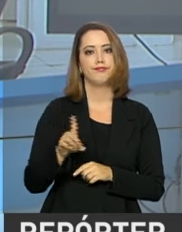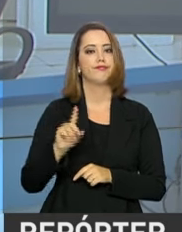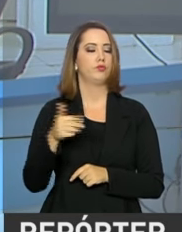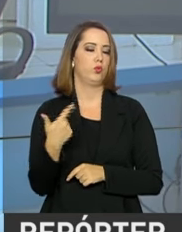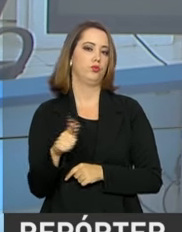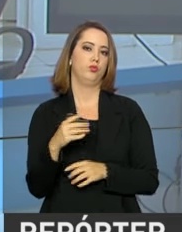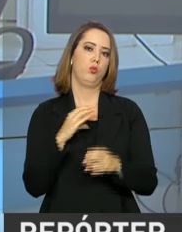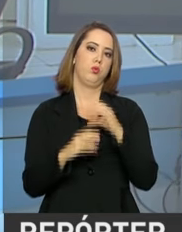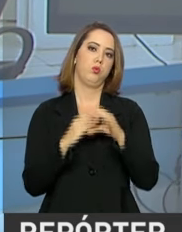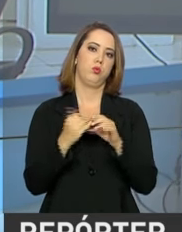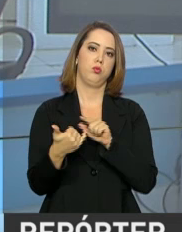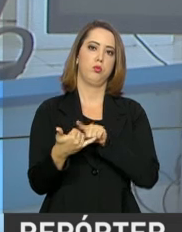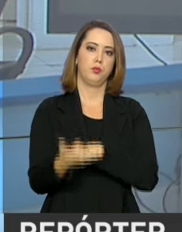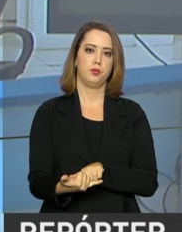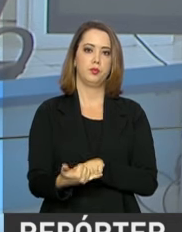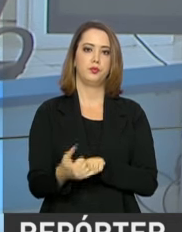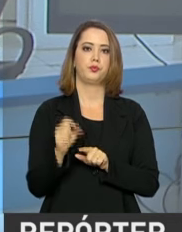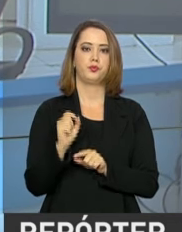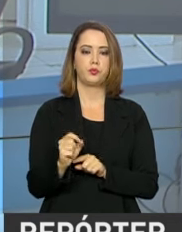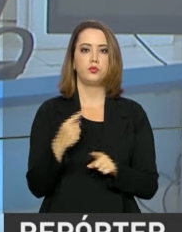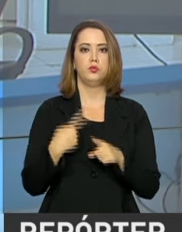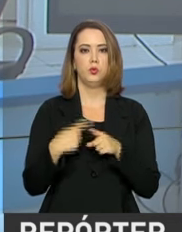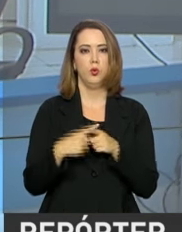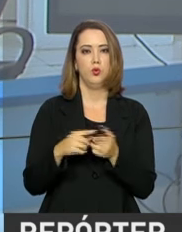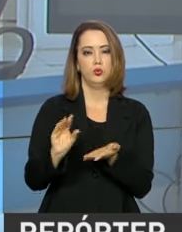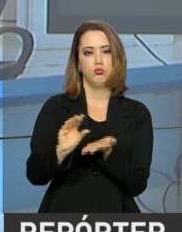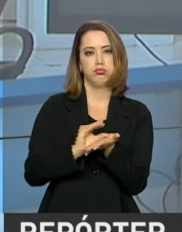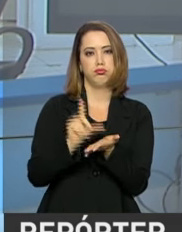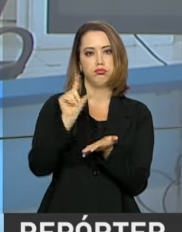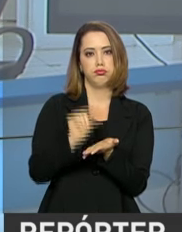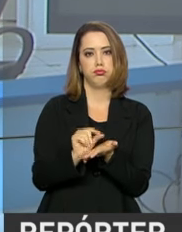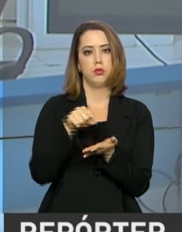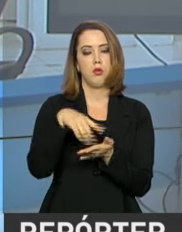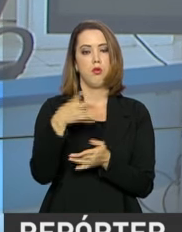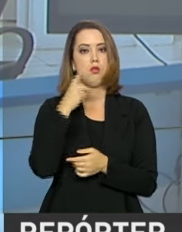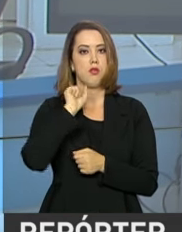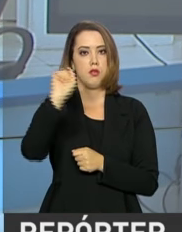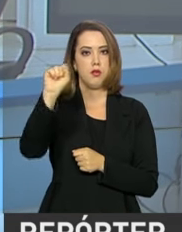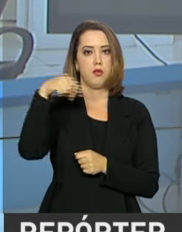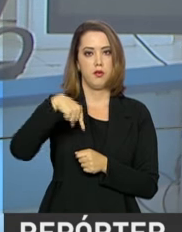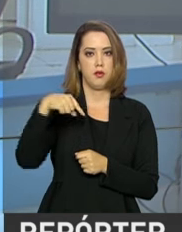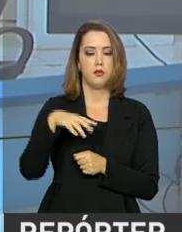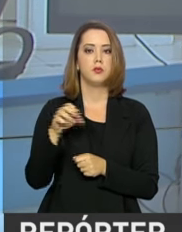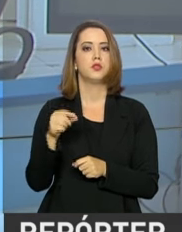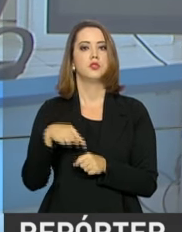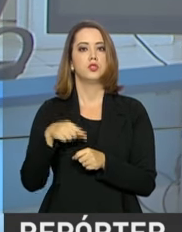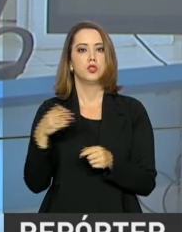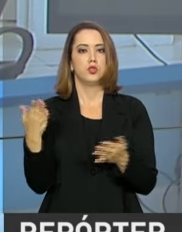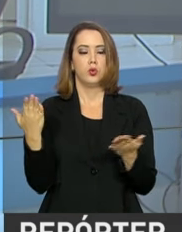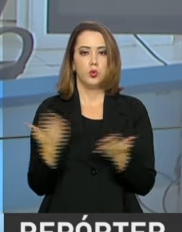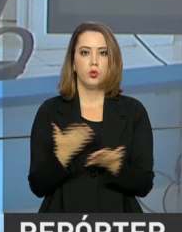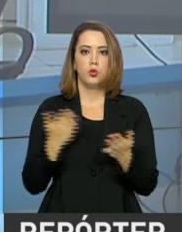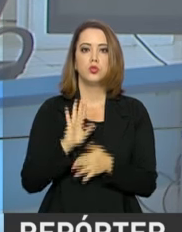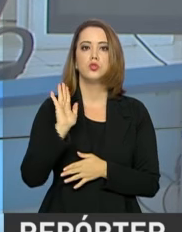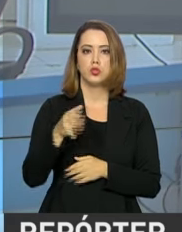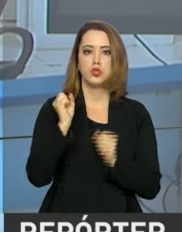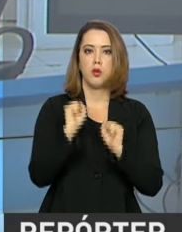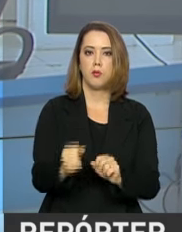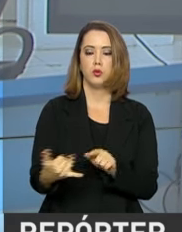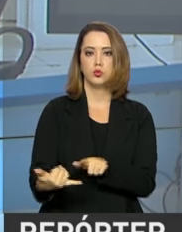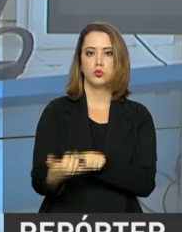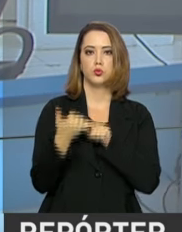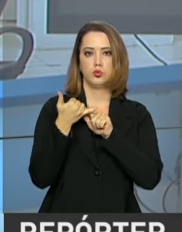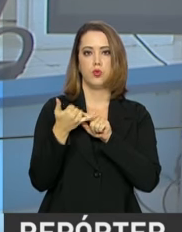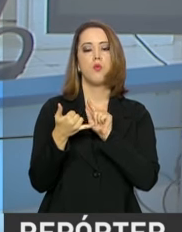suspensão devido a recursos contingenciados. Em abril deste ano, a partir de hoje, já é possível entrar em contato com a